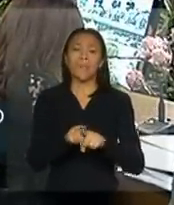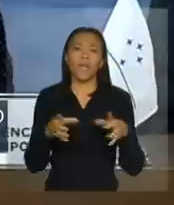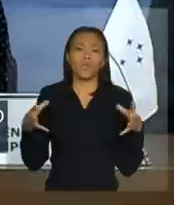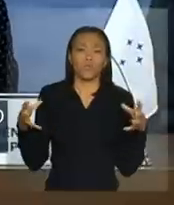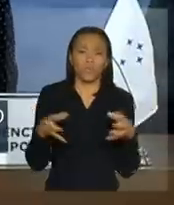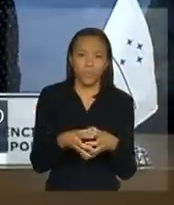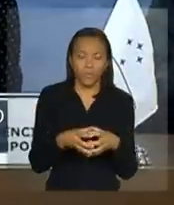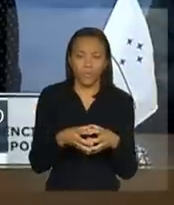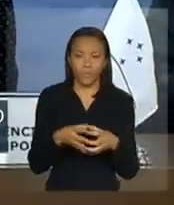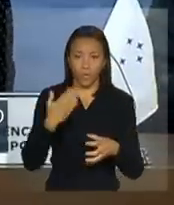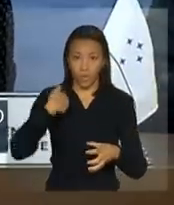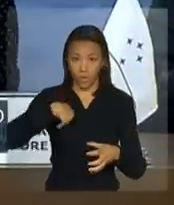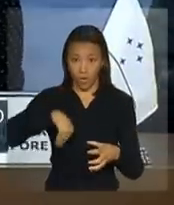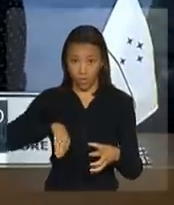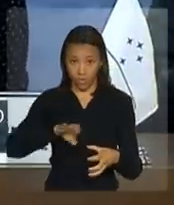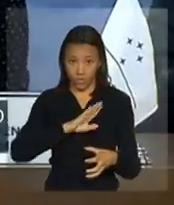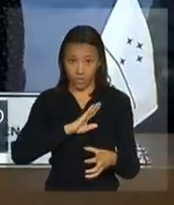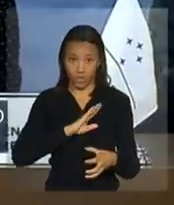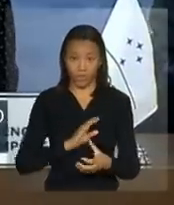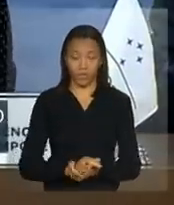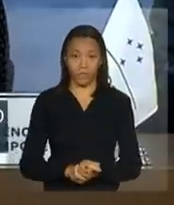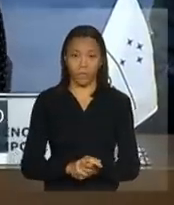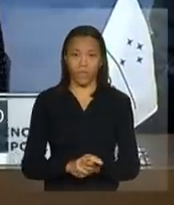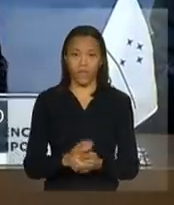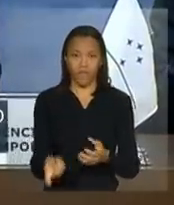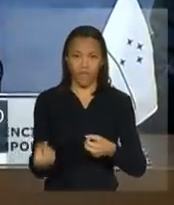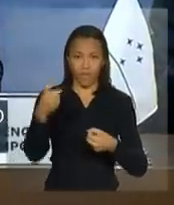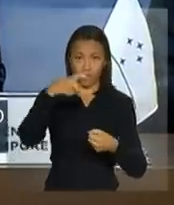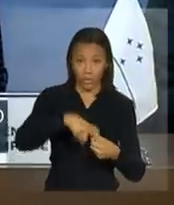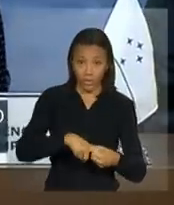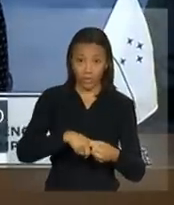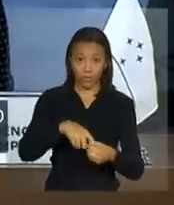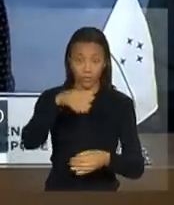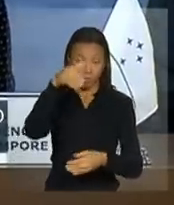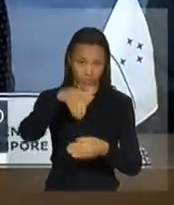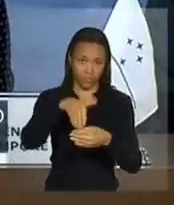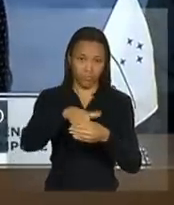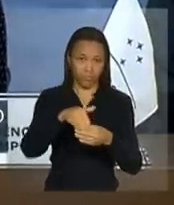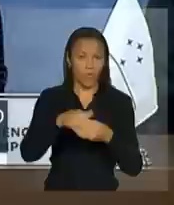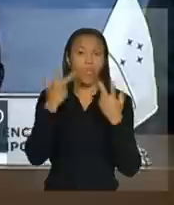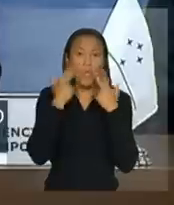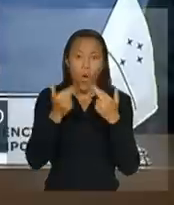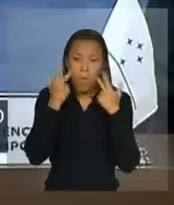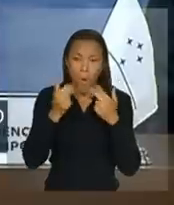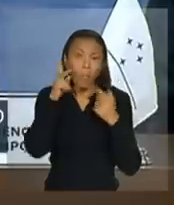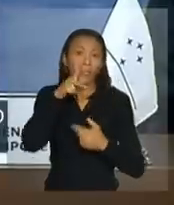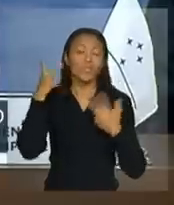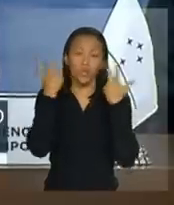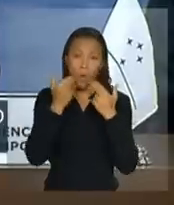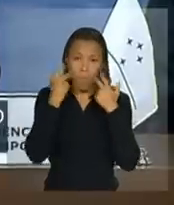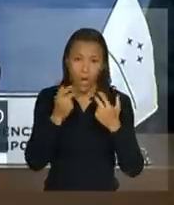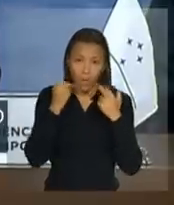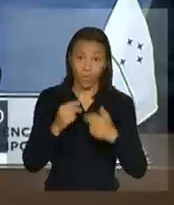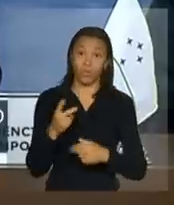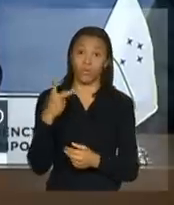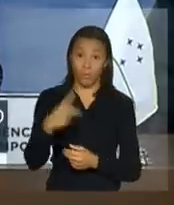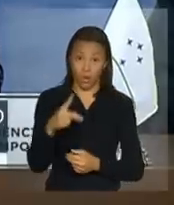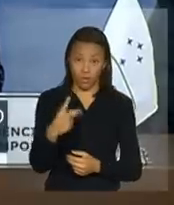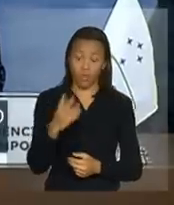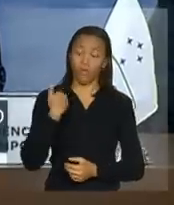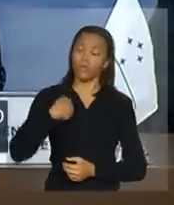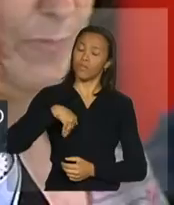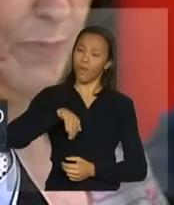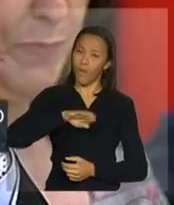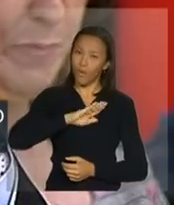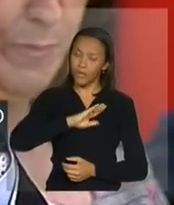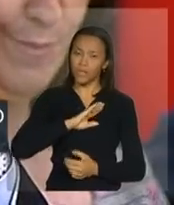pronta retomada da normalidade democrática no Paraguai, mantivemos nosso compromisso com